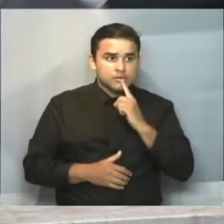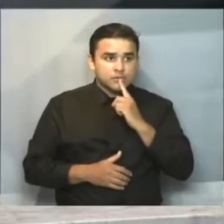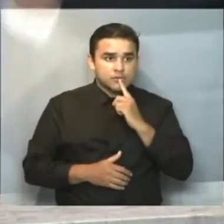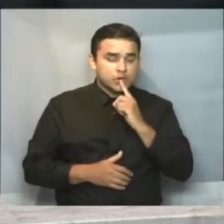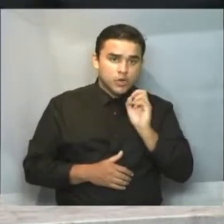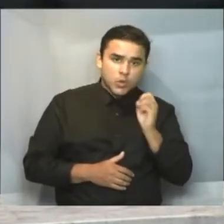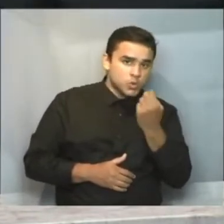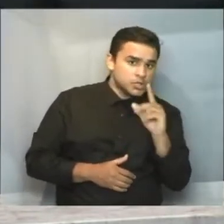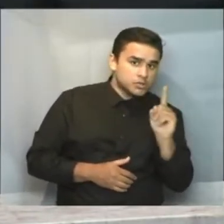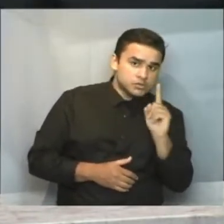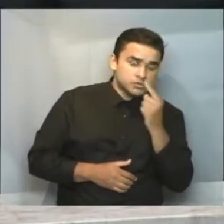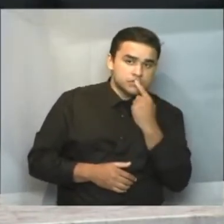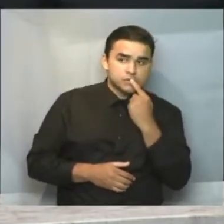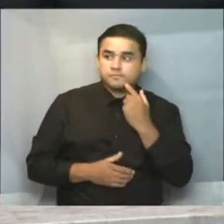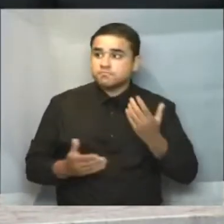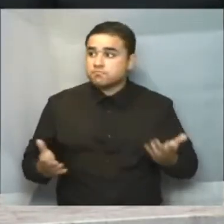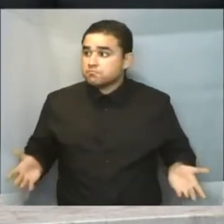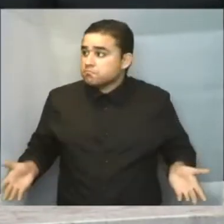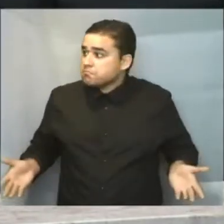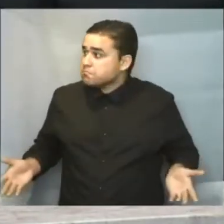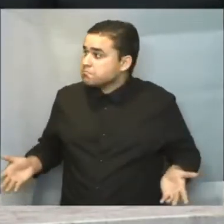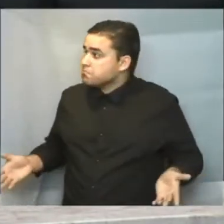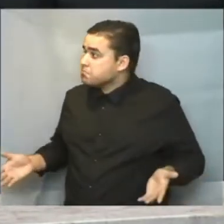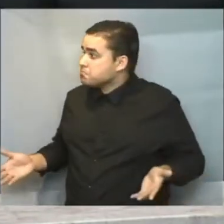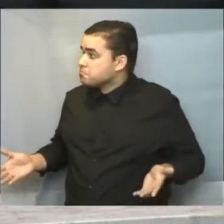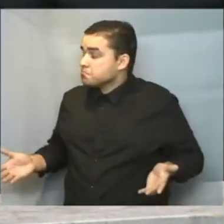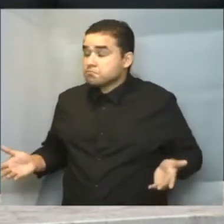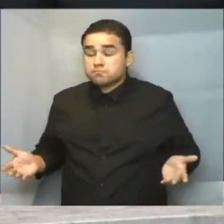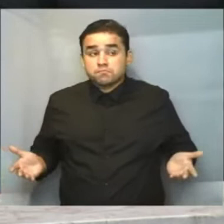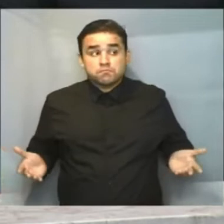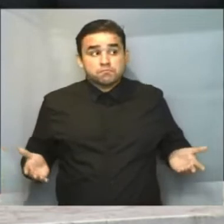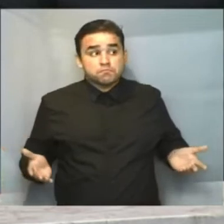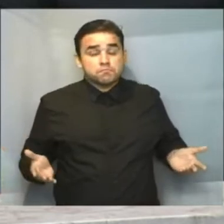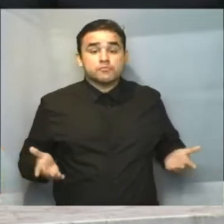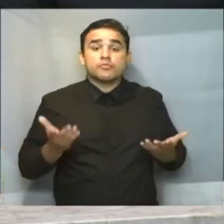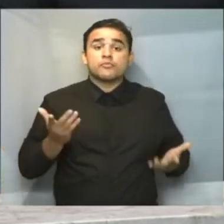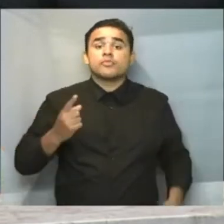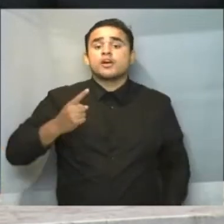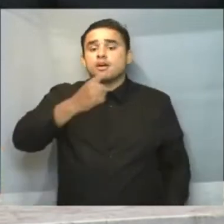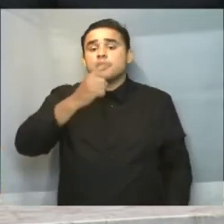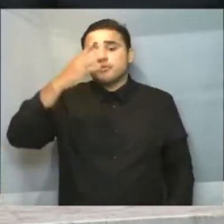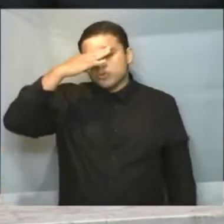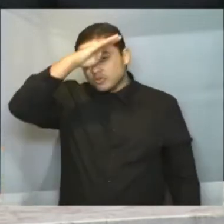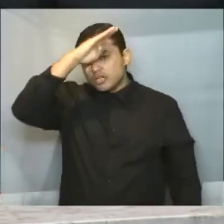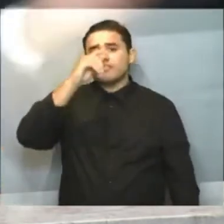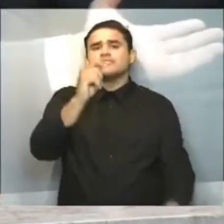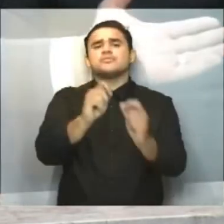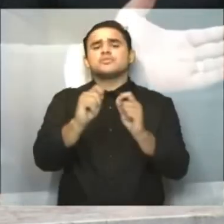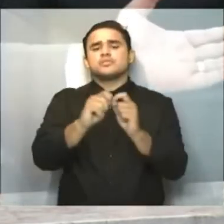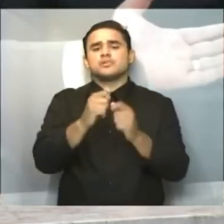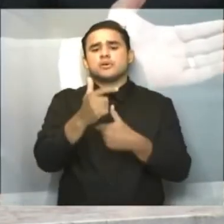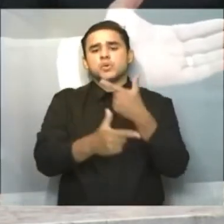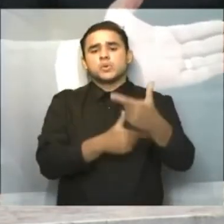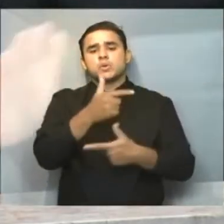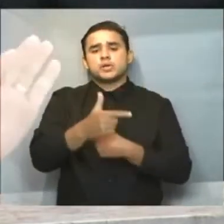tem responsabilidade nenhuma. Aí eu pergunto assim, vem cá, o que é que o presidente Bolsonaro está fazendo em Brasília? Porque nada de